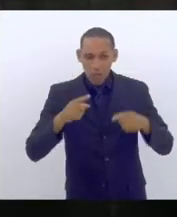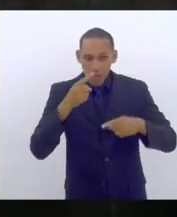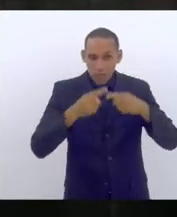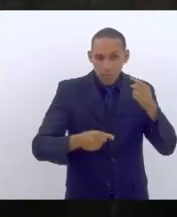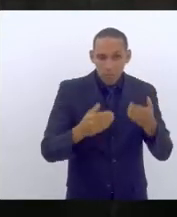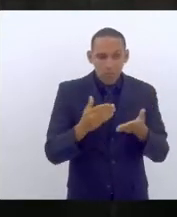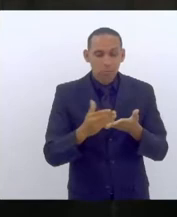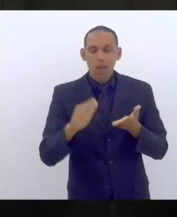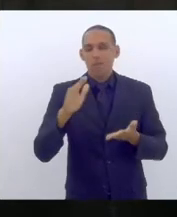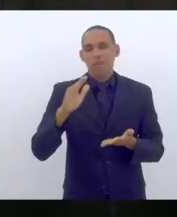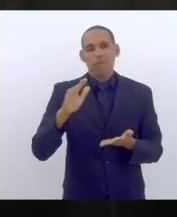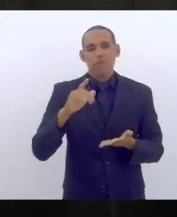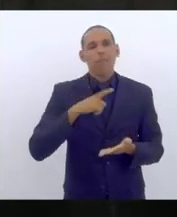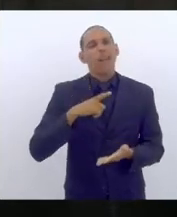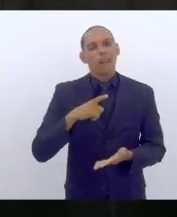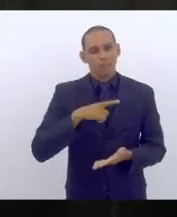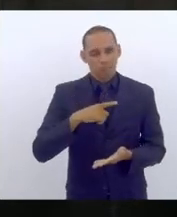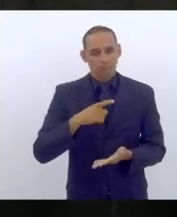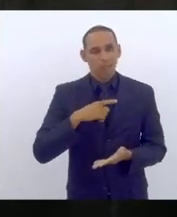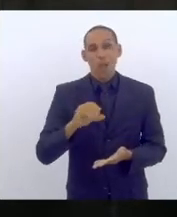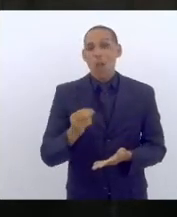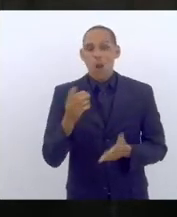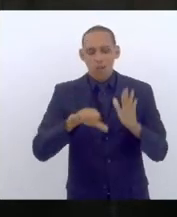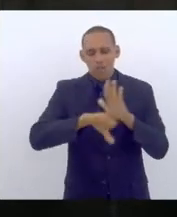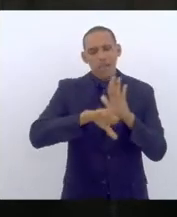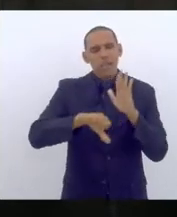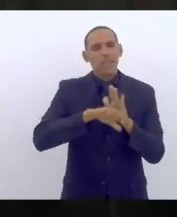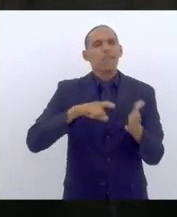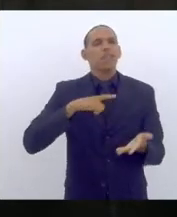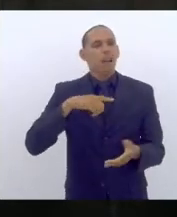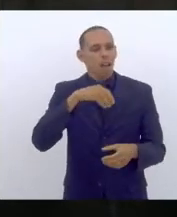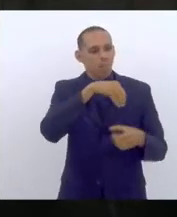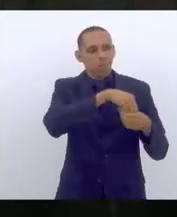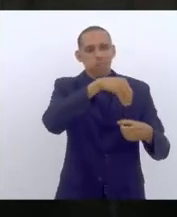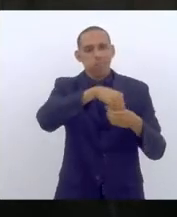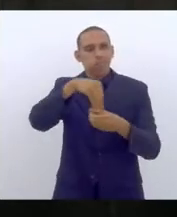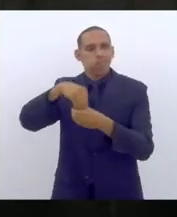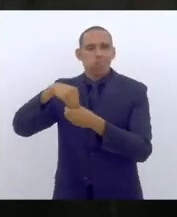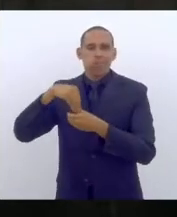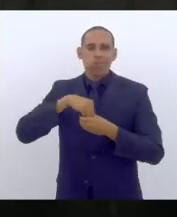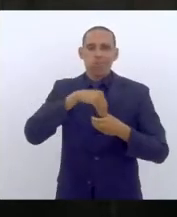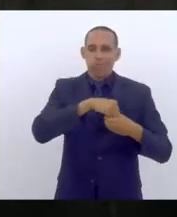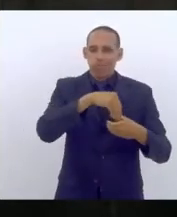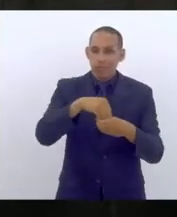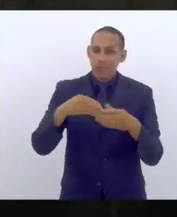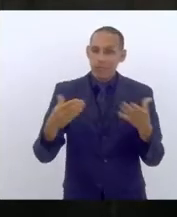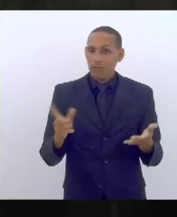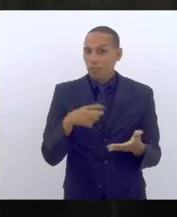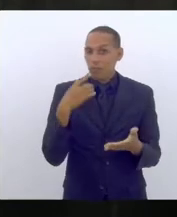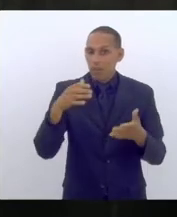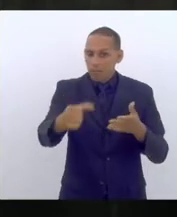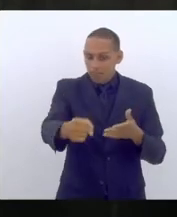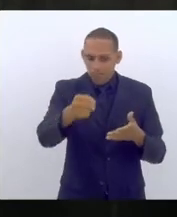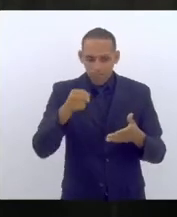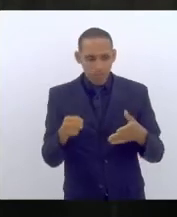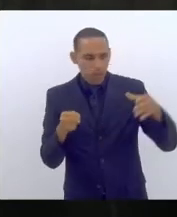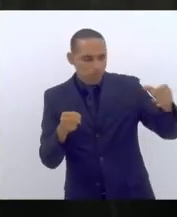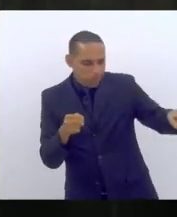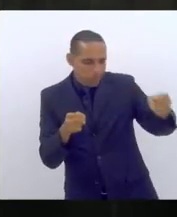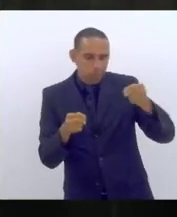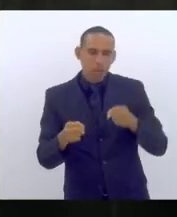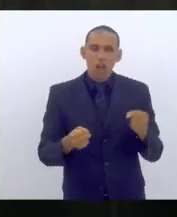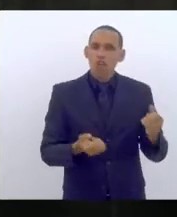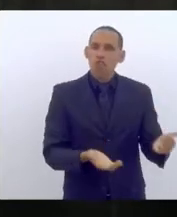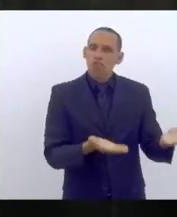que sobra muitas vezes a criminalidade como alternativa então quando a gente puxa esses jovens para participar